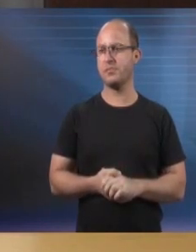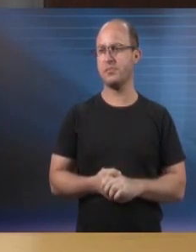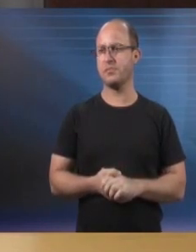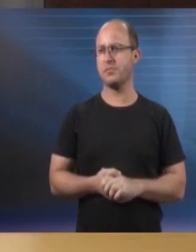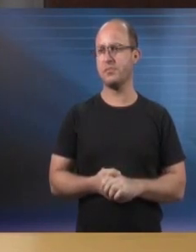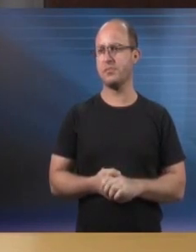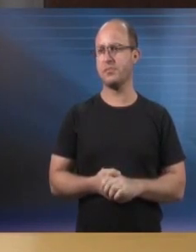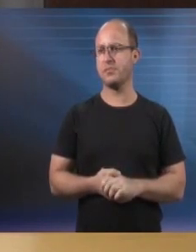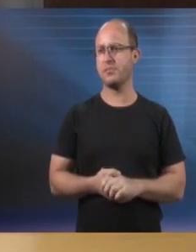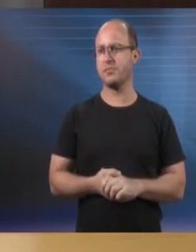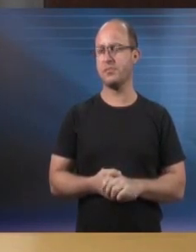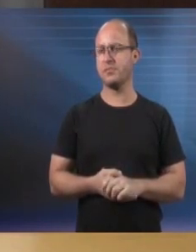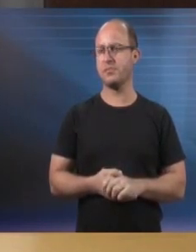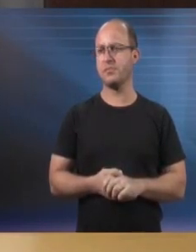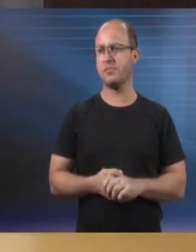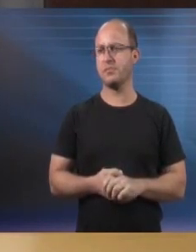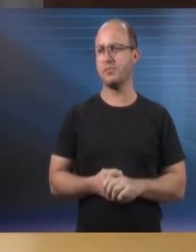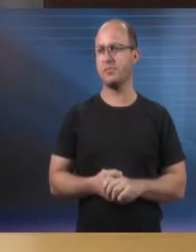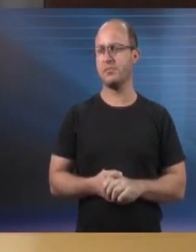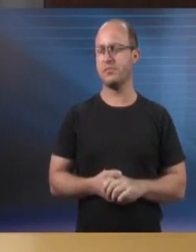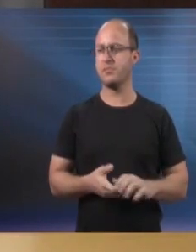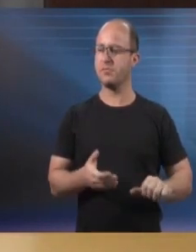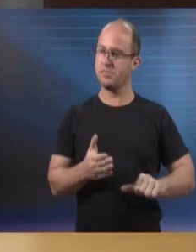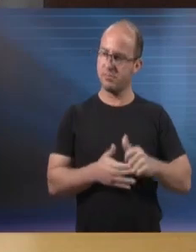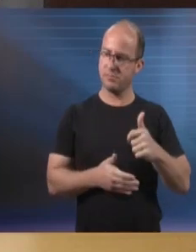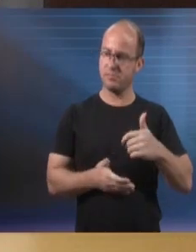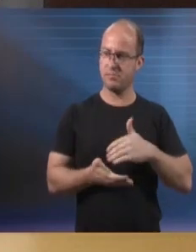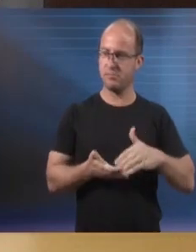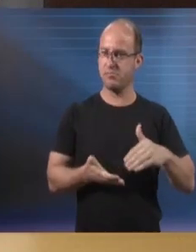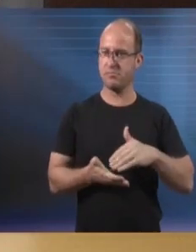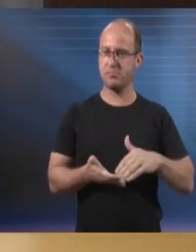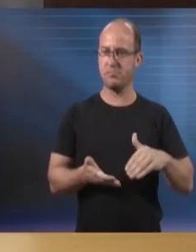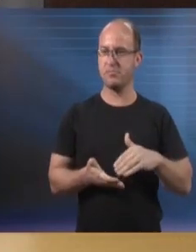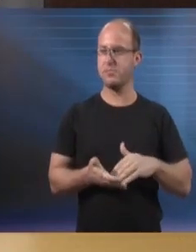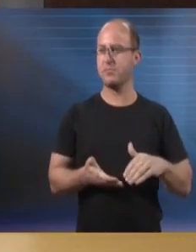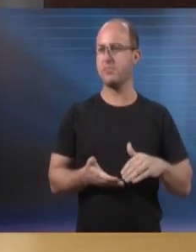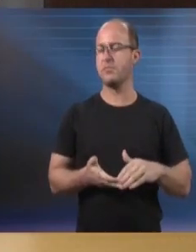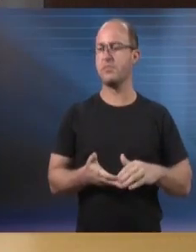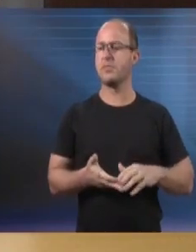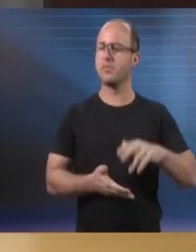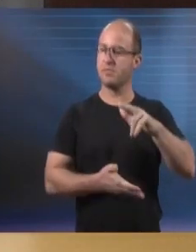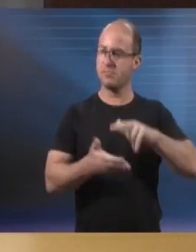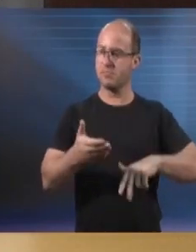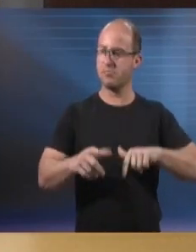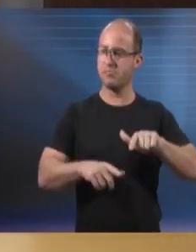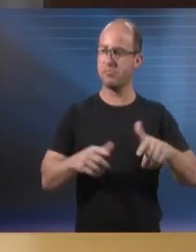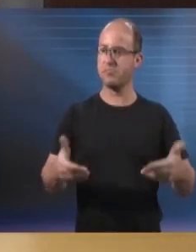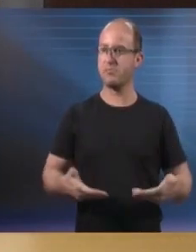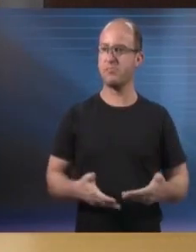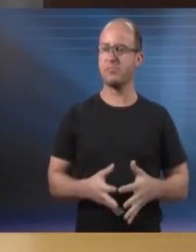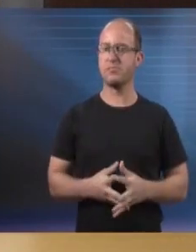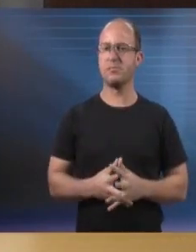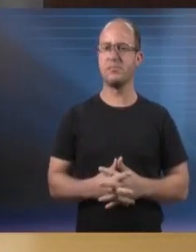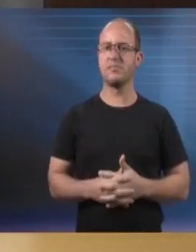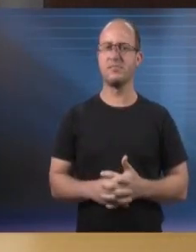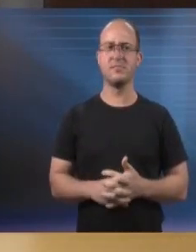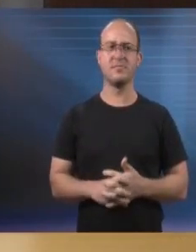Convido a senhora primeira secretária a proceder com a leitura do expediente.